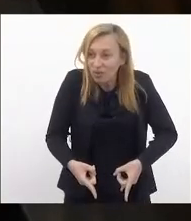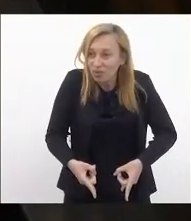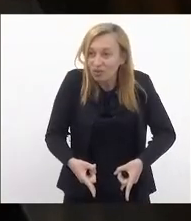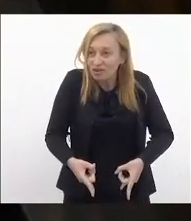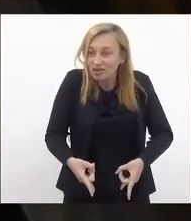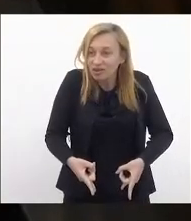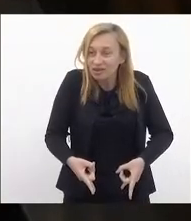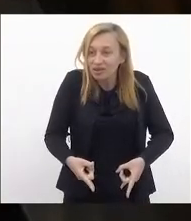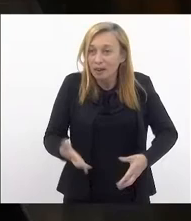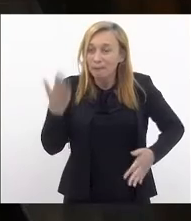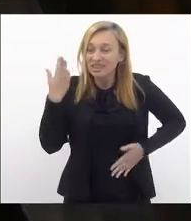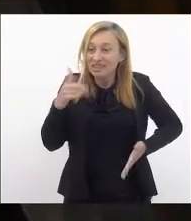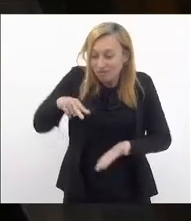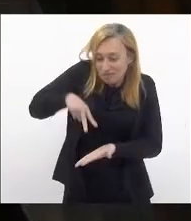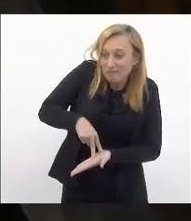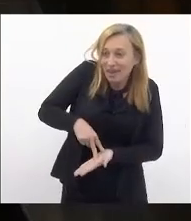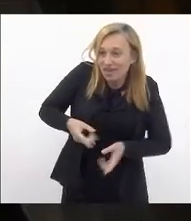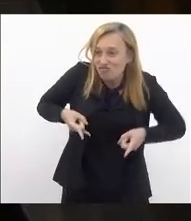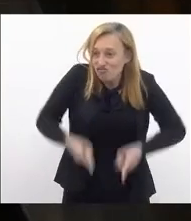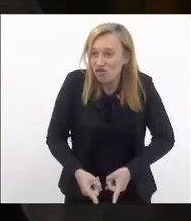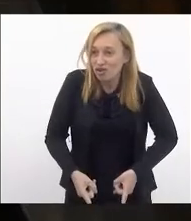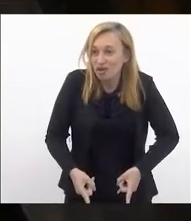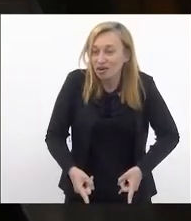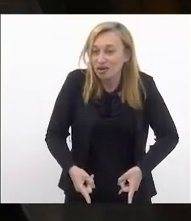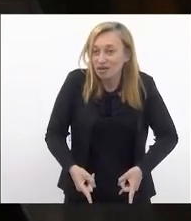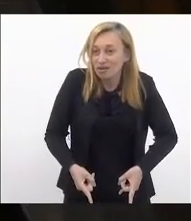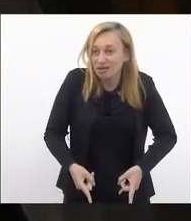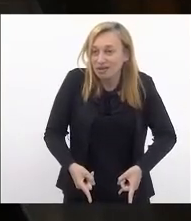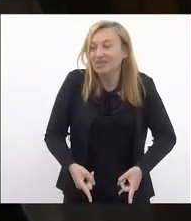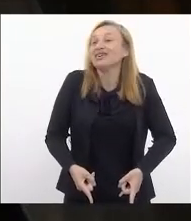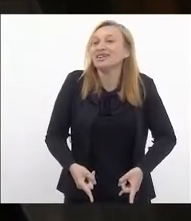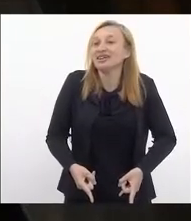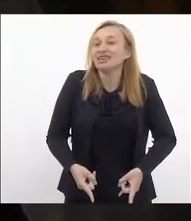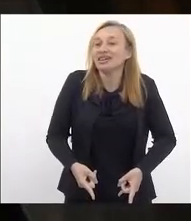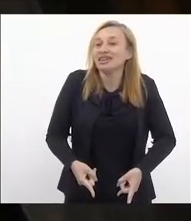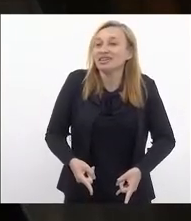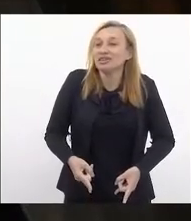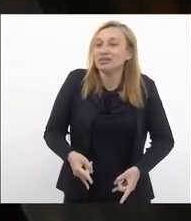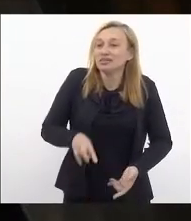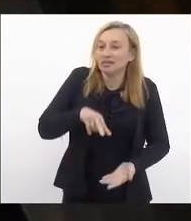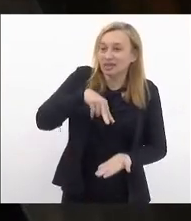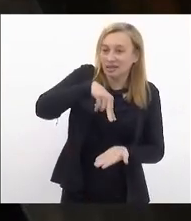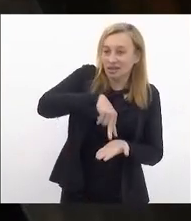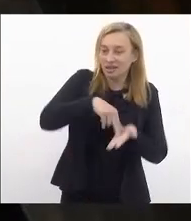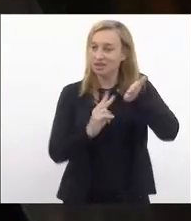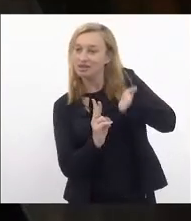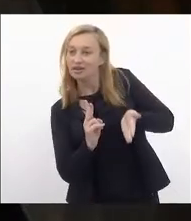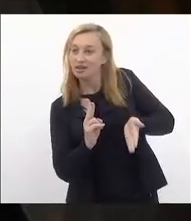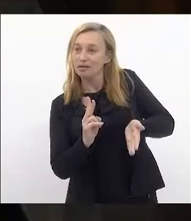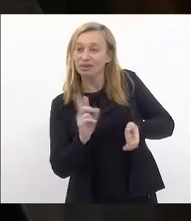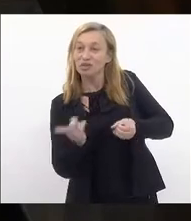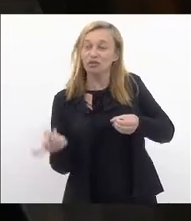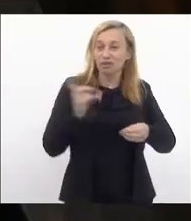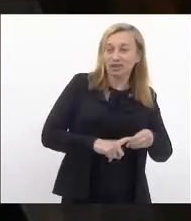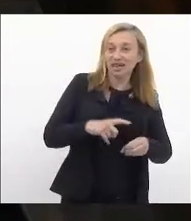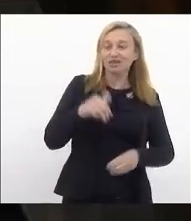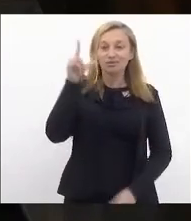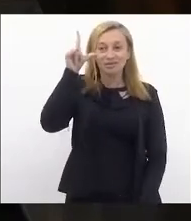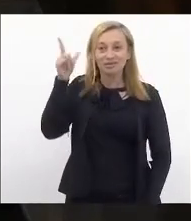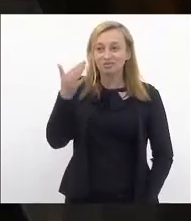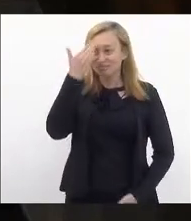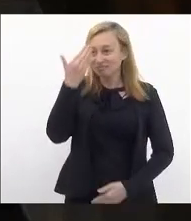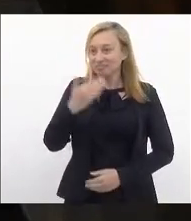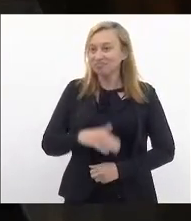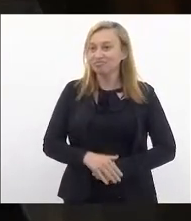tem que ser enterrado em pé para não ter enterrado de cabeça para baixo para não ter chance de voltar Lucinha muito obrigado